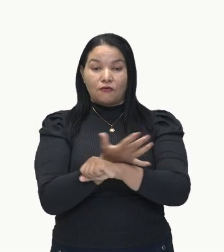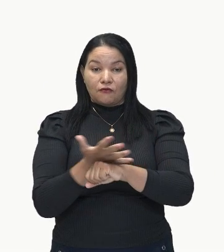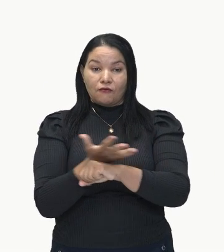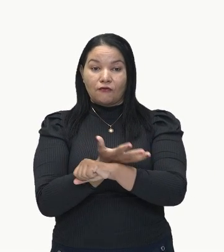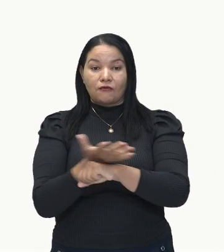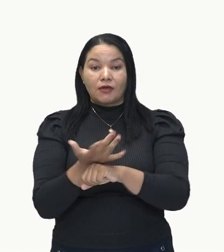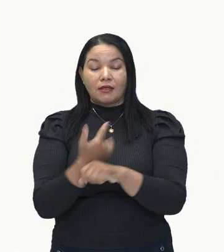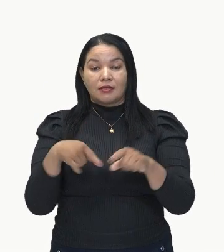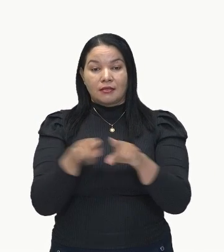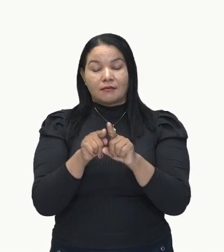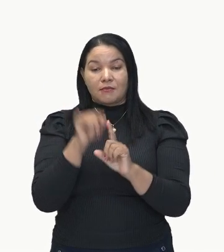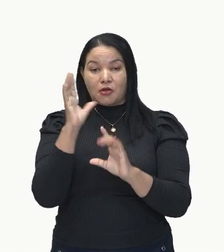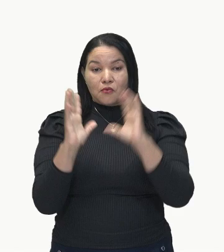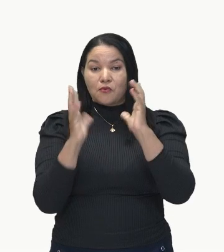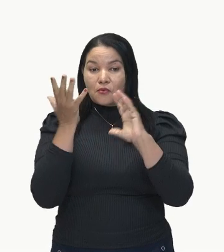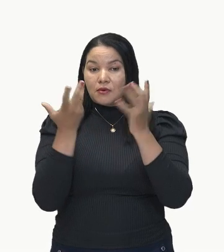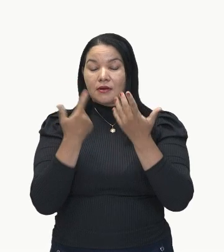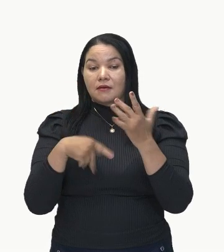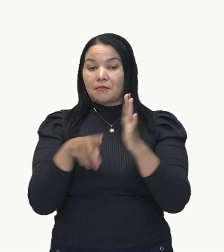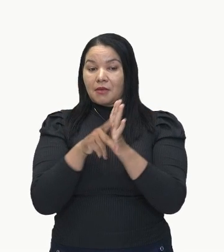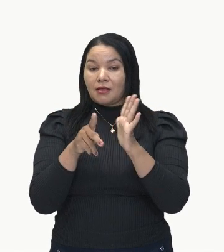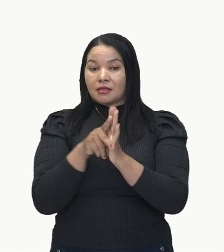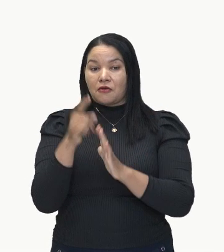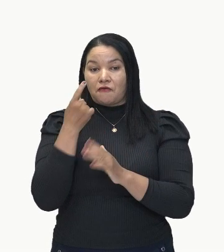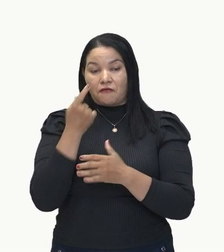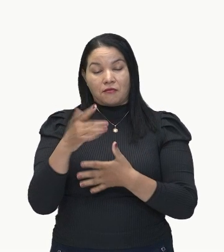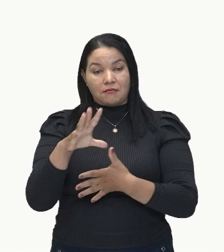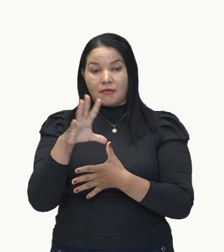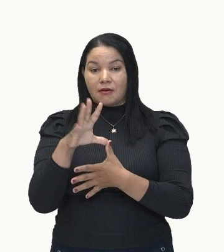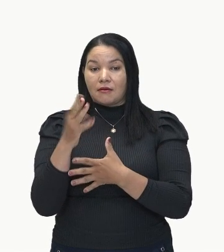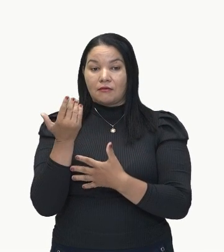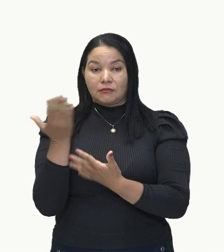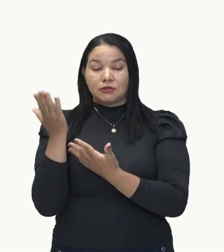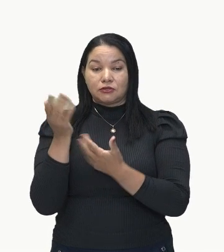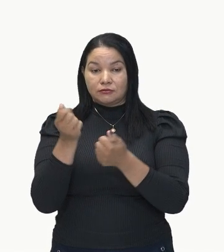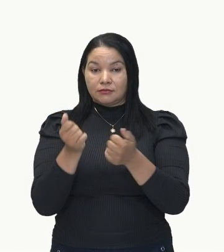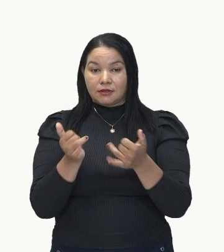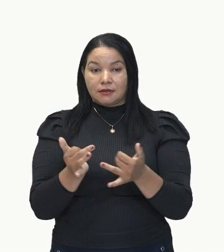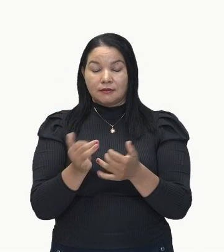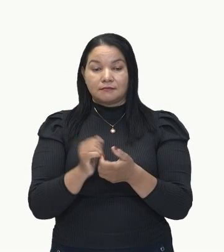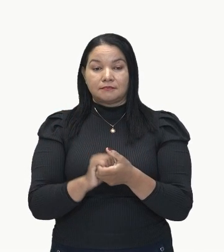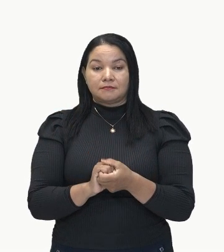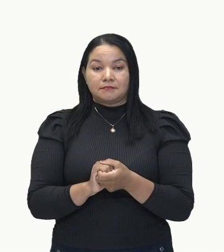e o clima mediterrâneo, tá? Então acaba prevalecendo aqui também o